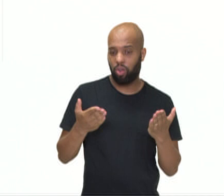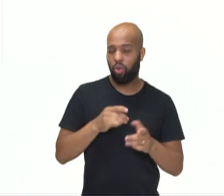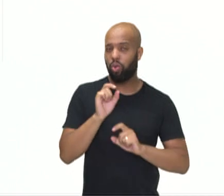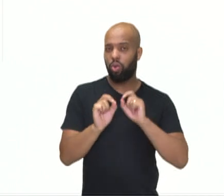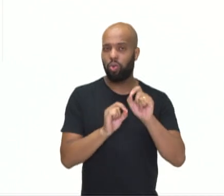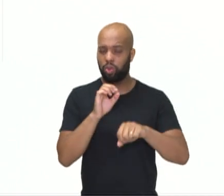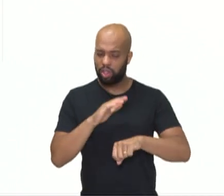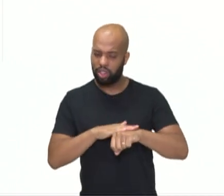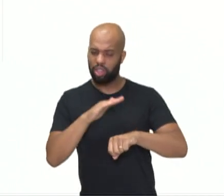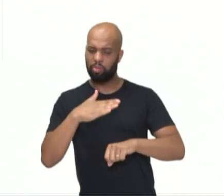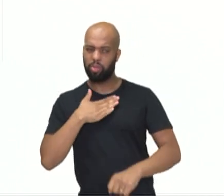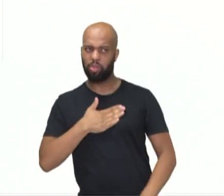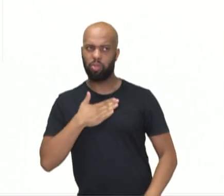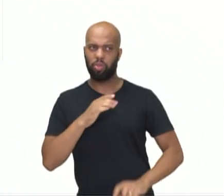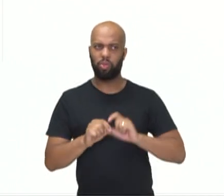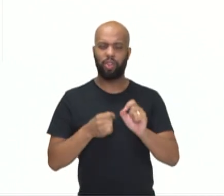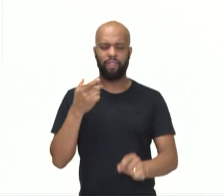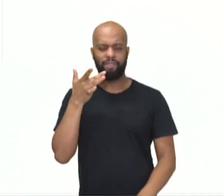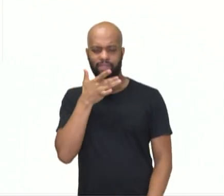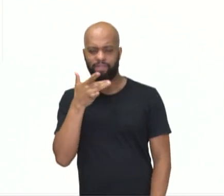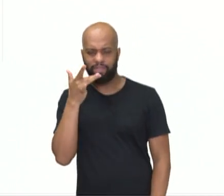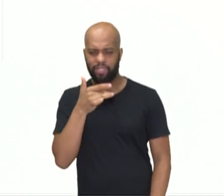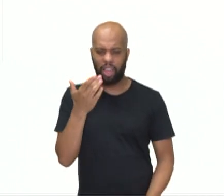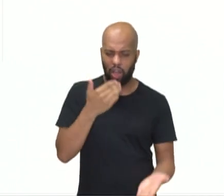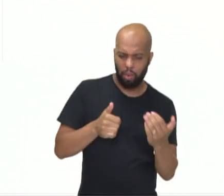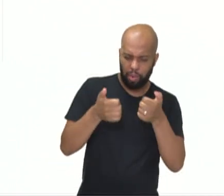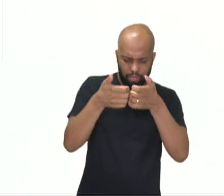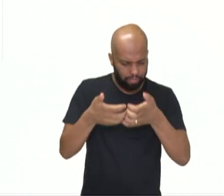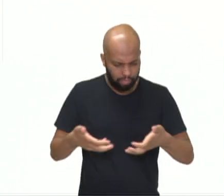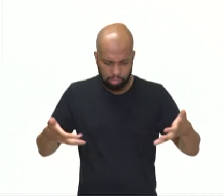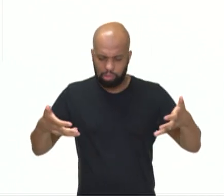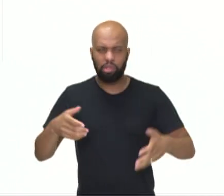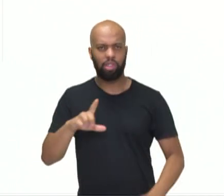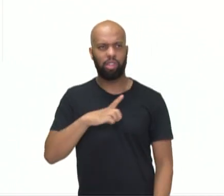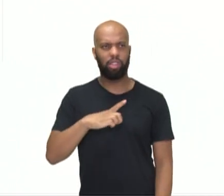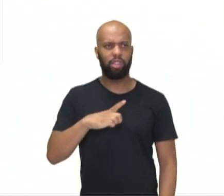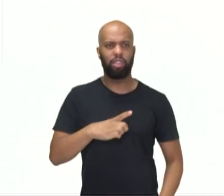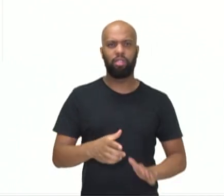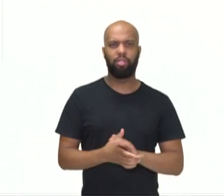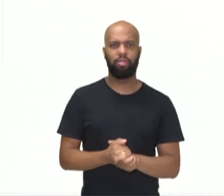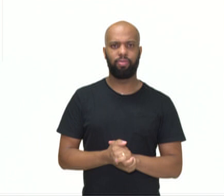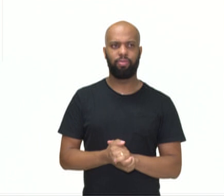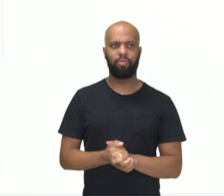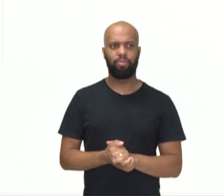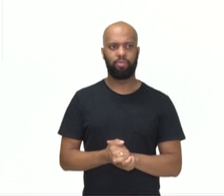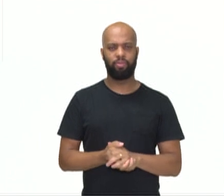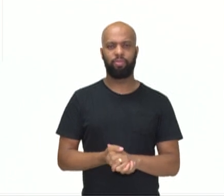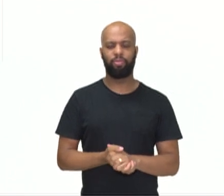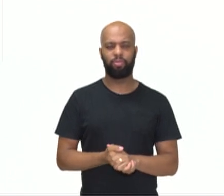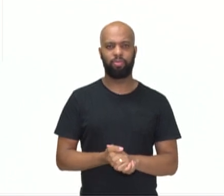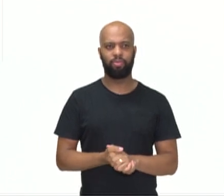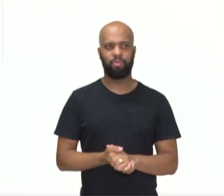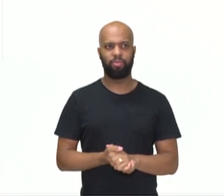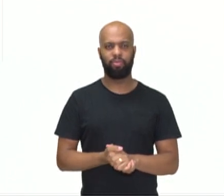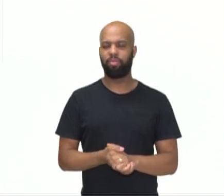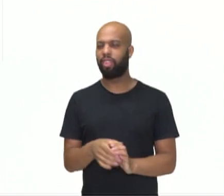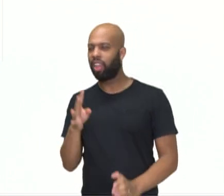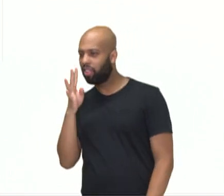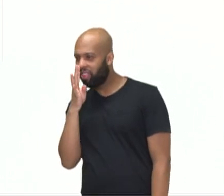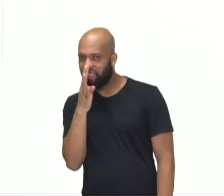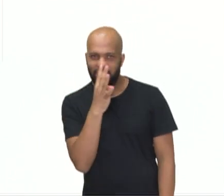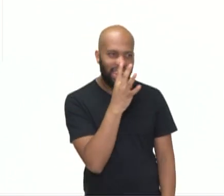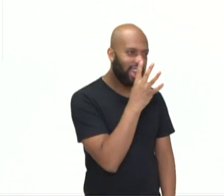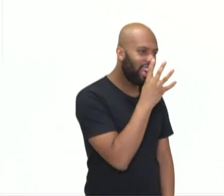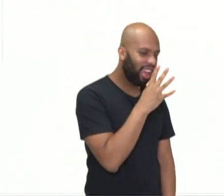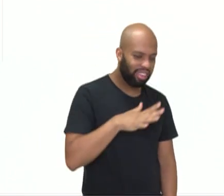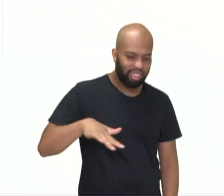más me gusta ha sido la comida. Está todo muy rico. Os encantarán las tapas y la gente. Es una ciudad tranquila.